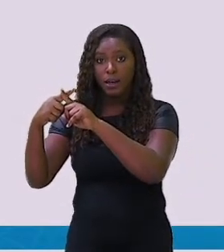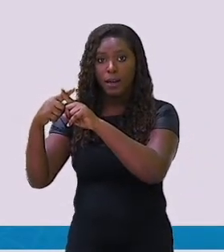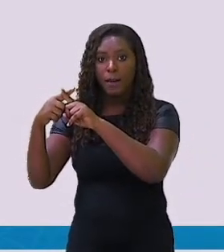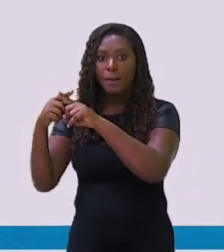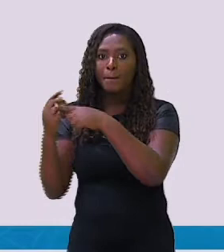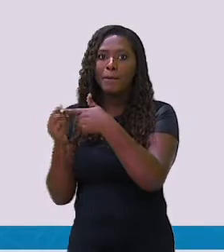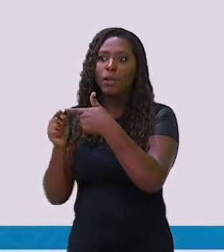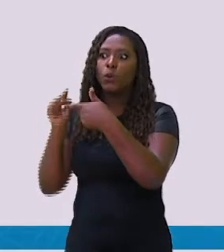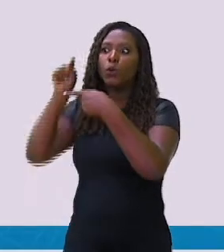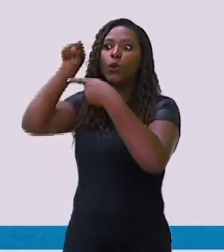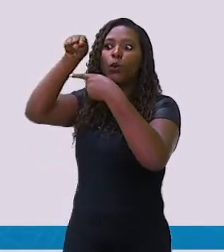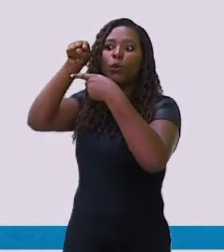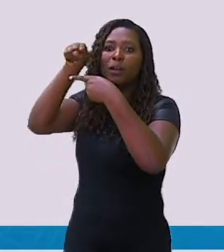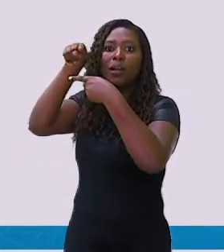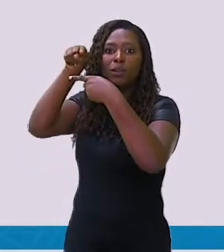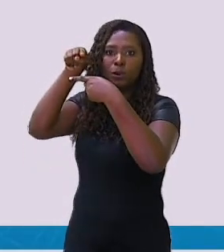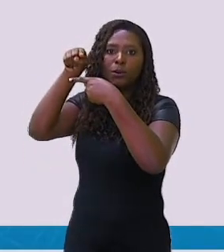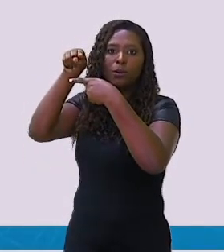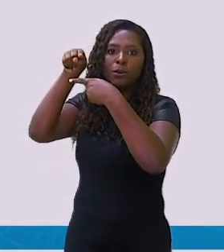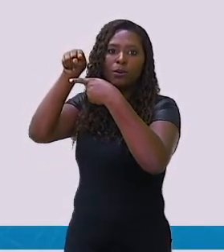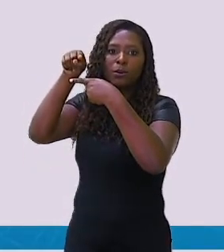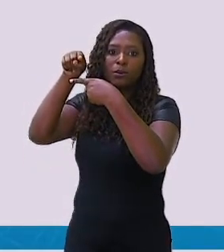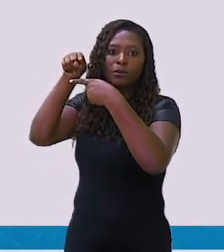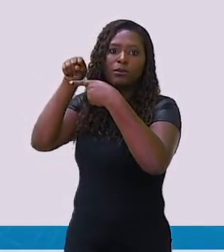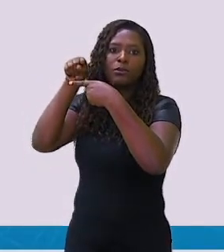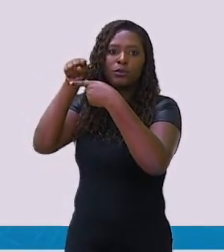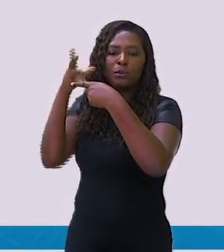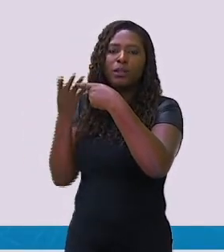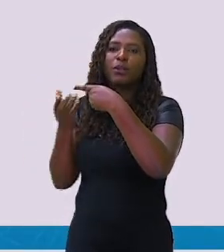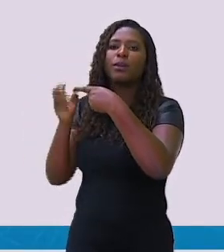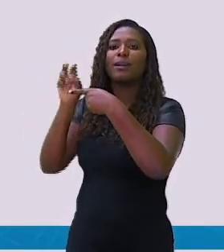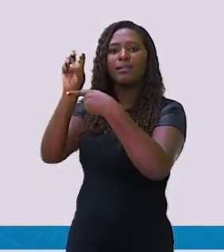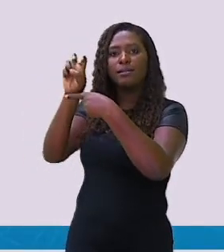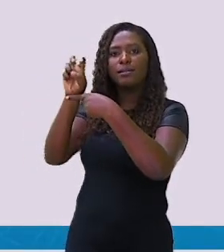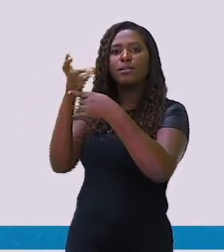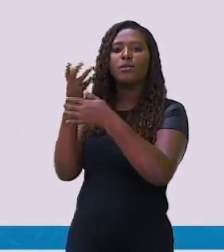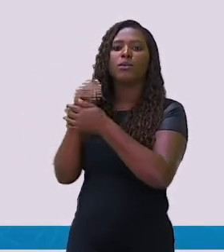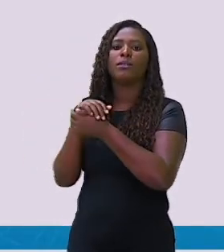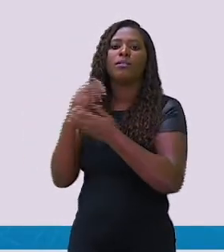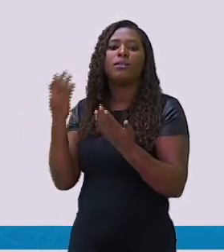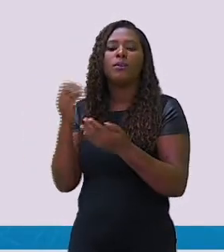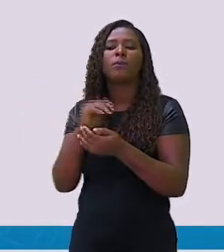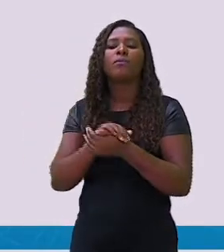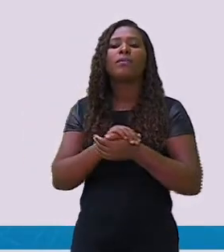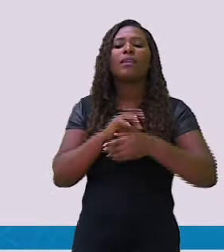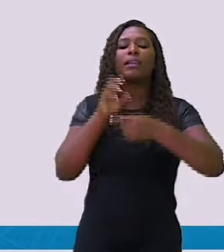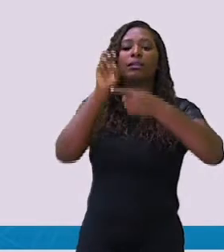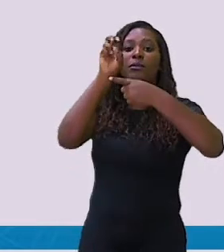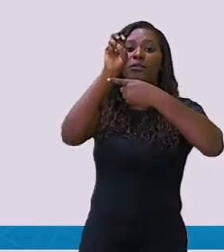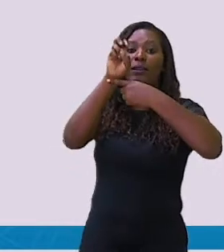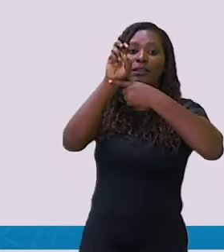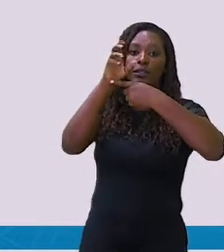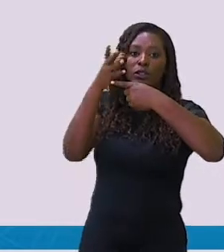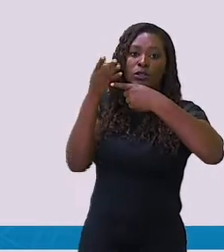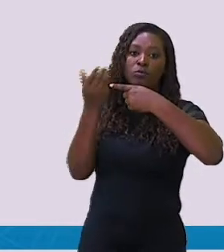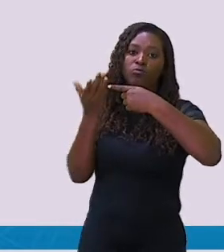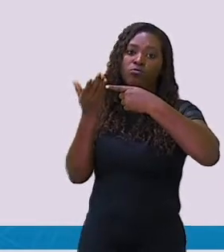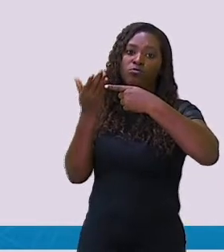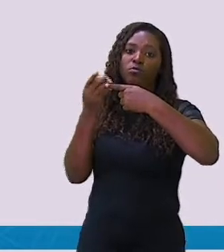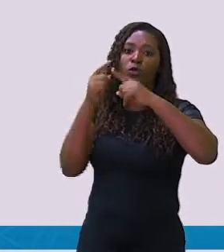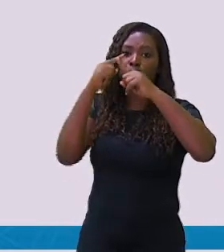numerador multiplico aqui ó aqui eu vou dividir e aqui eu vou multiplicar então 40